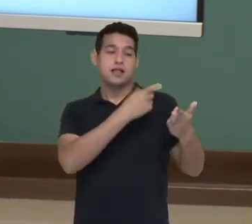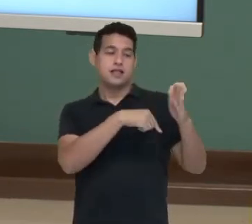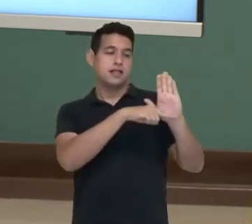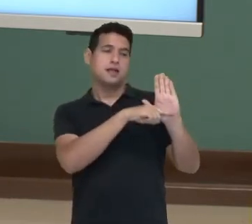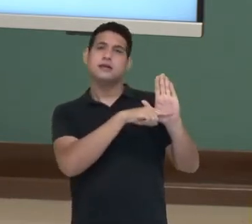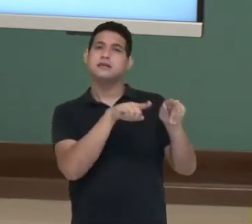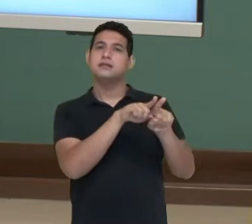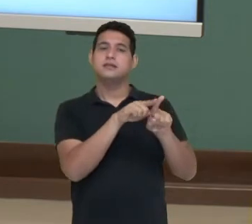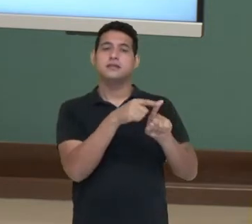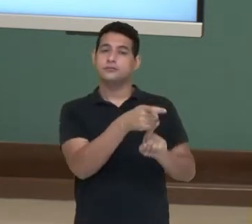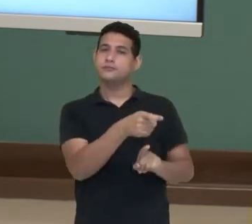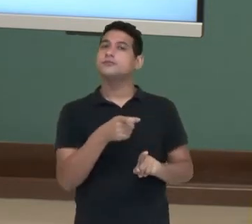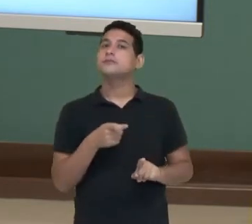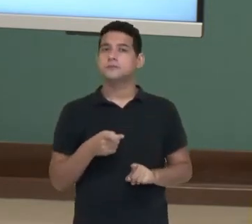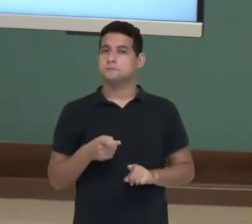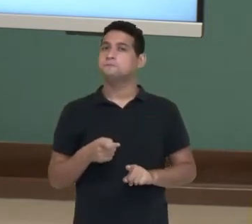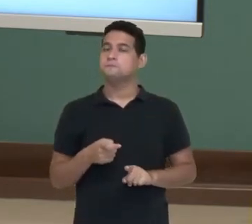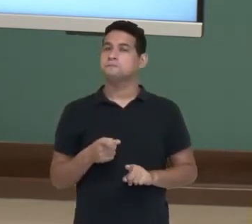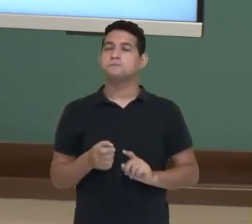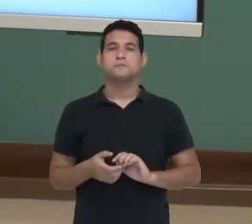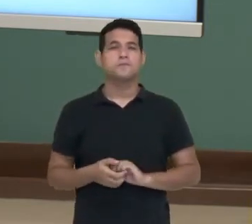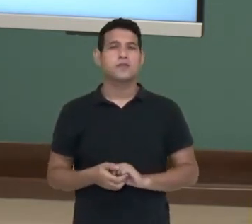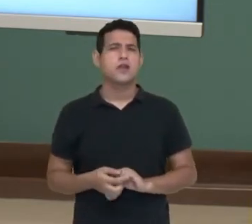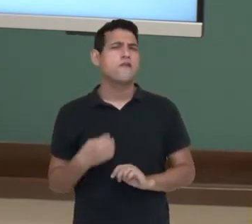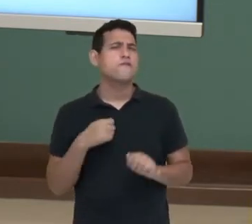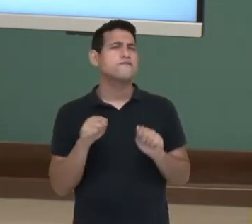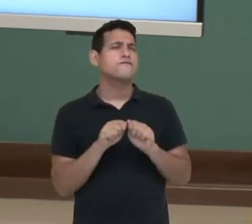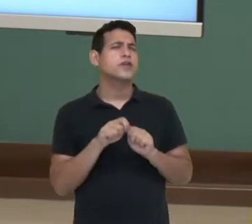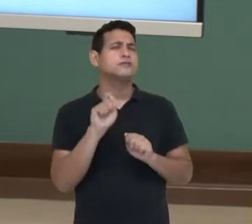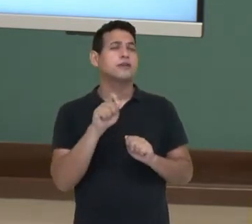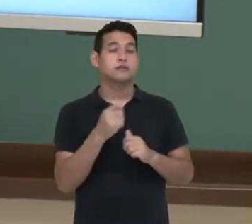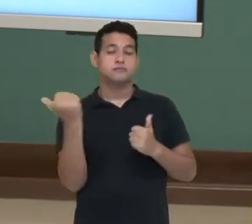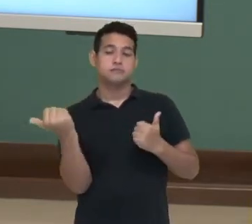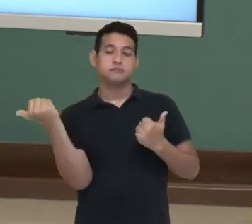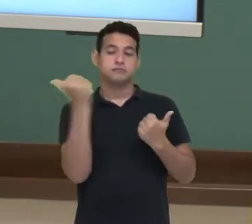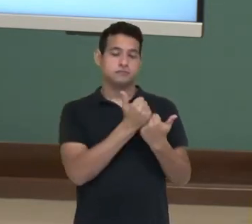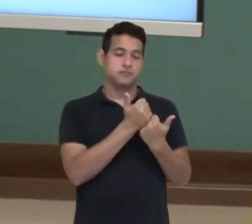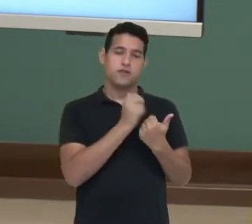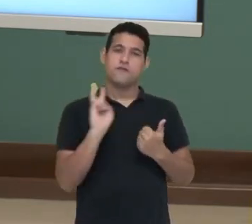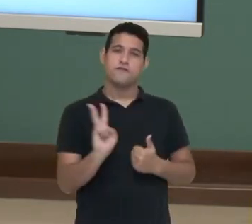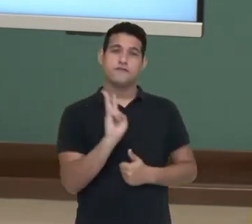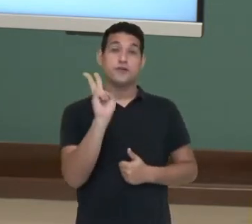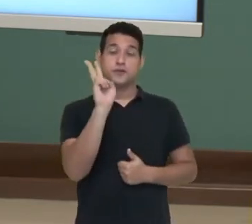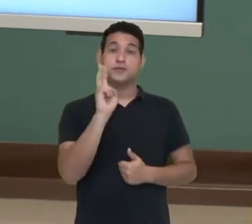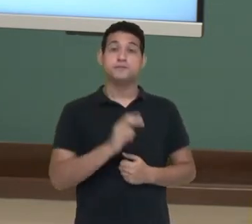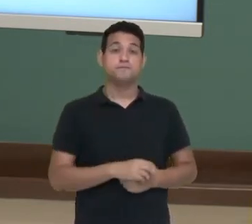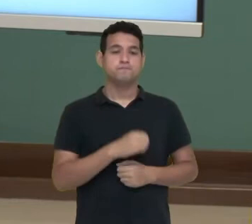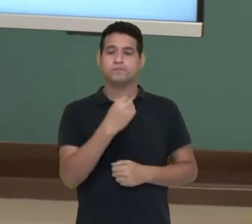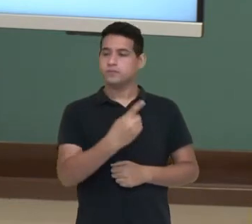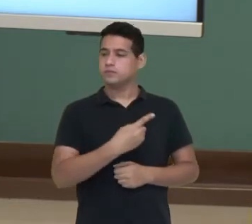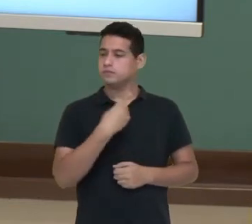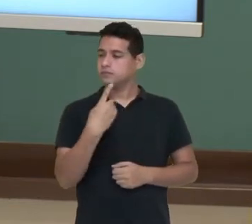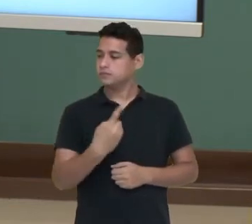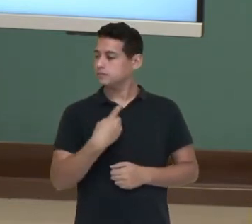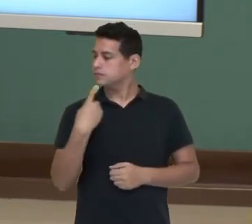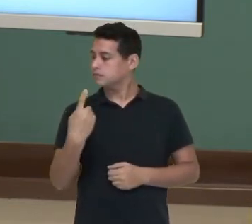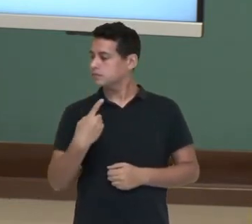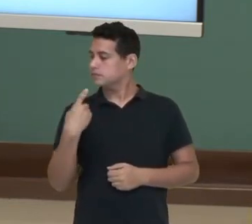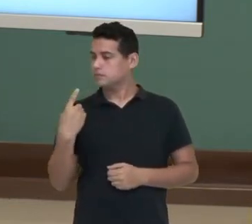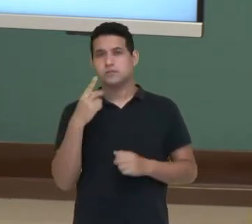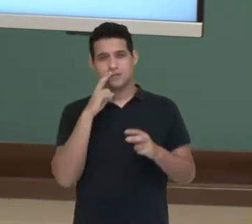negativa do eixo x, tá bom? O que eu faço? Substituo esses valores aqui, ó, gente, de 1 por 1. Olha o